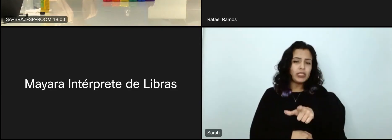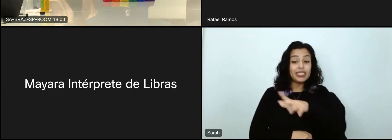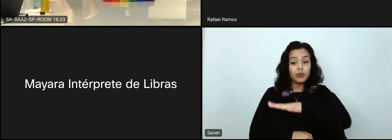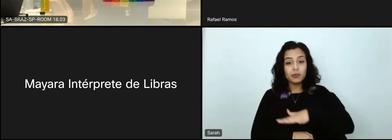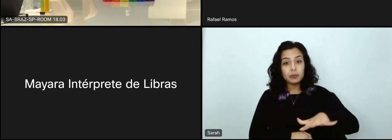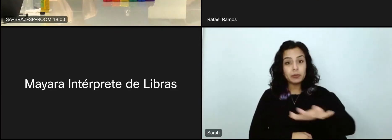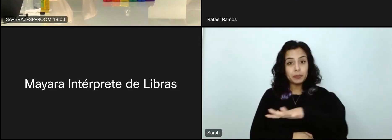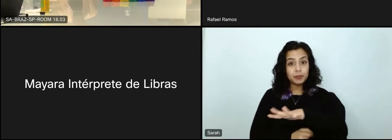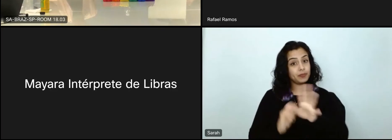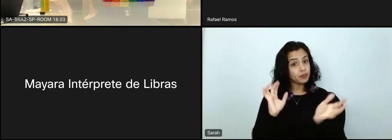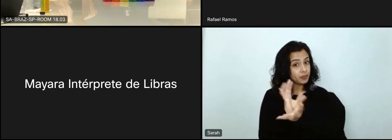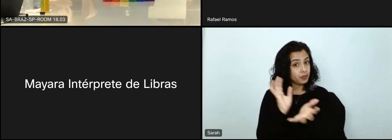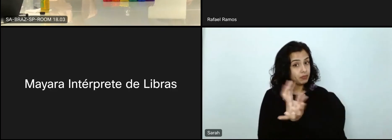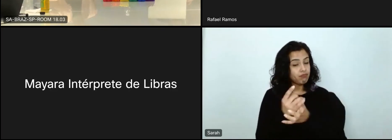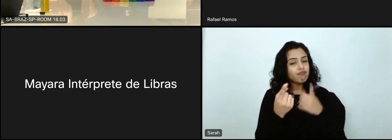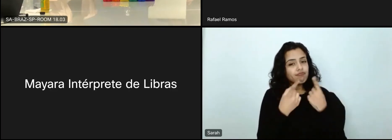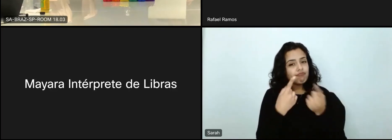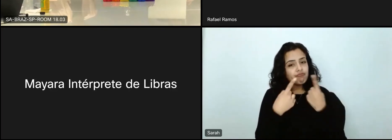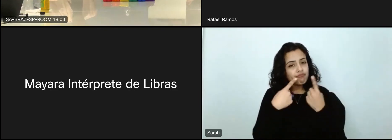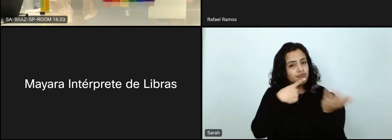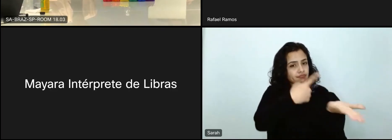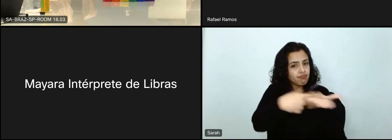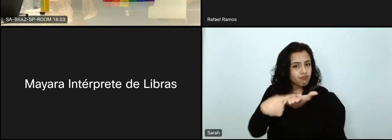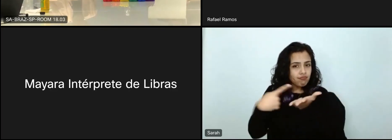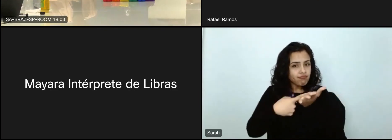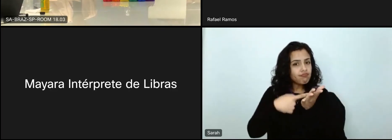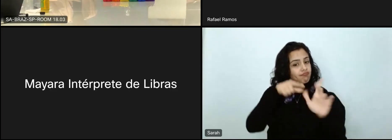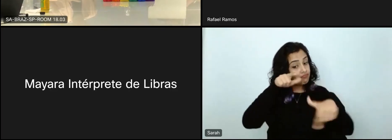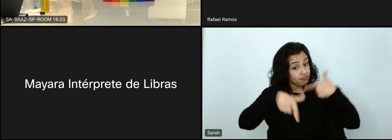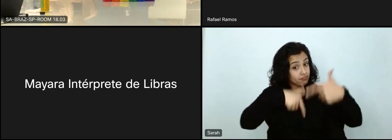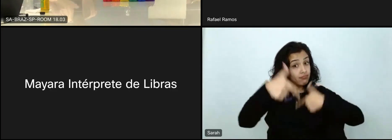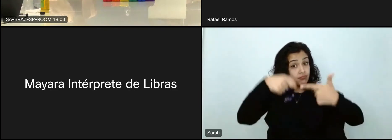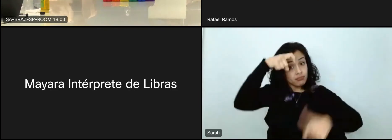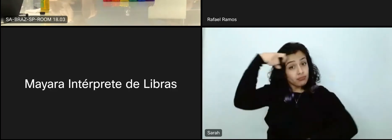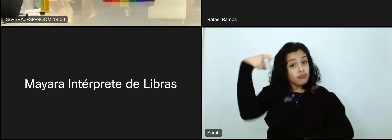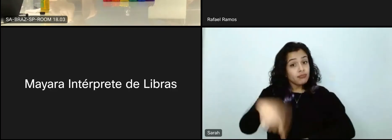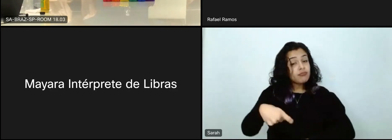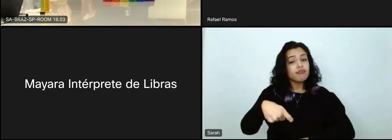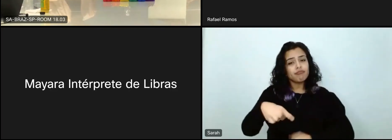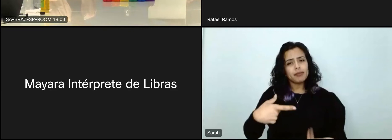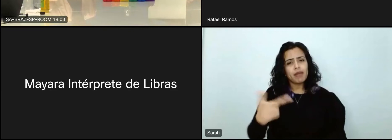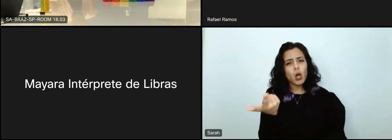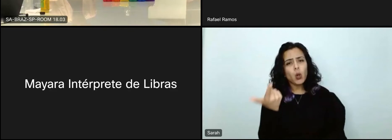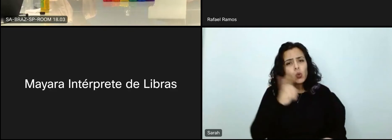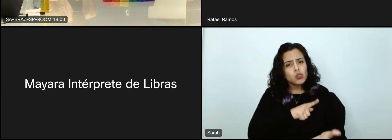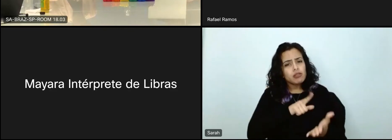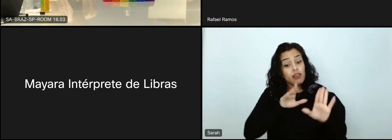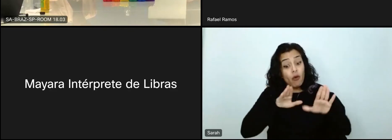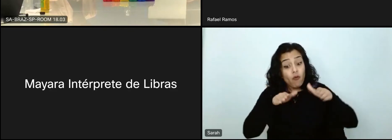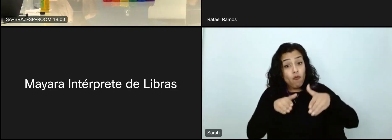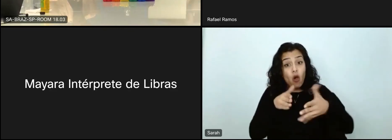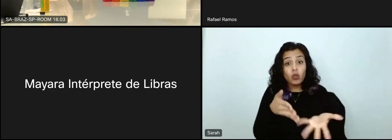grupo e um comitê que debata isso, né? Trabalhar muito nessas ações afirmativas que, em algum momento, vise a inclusão,